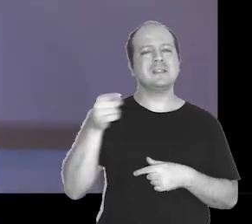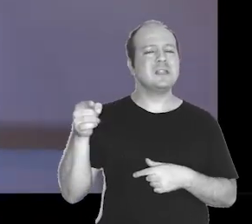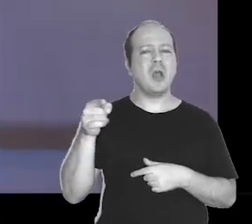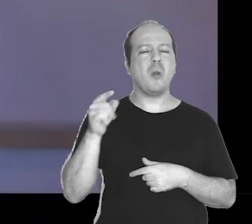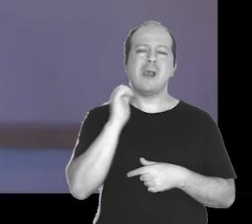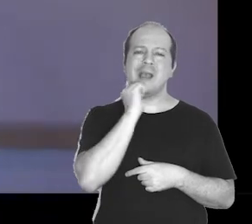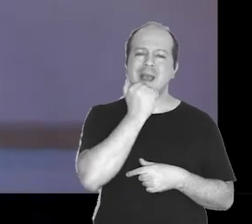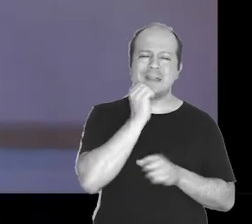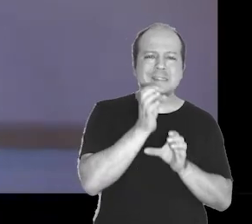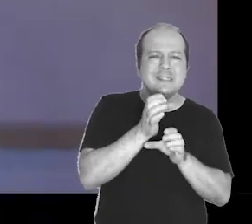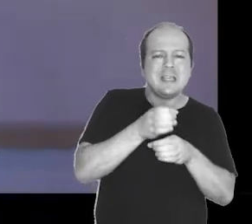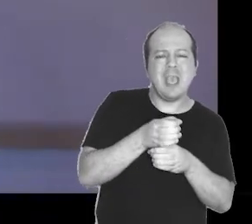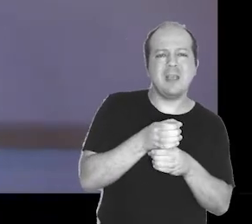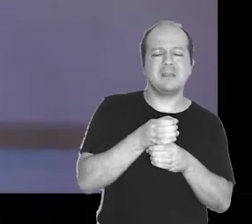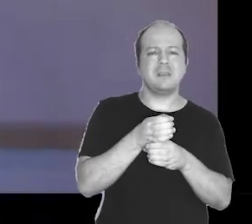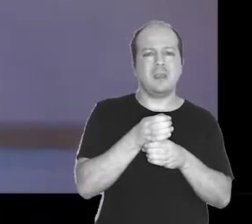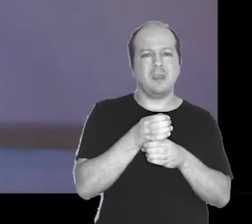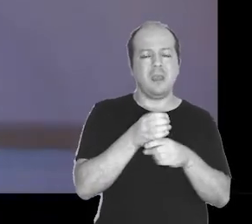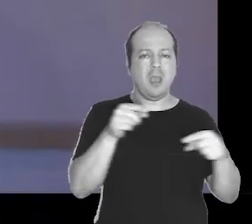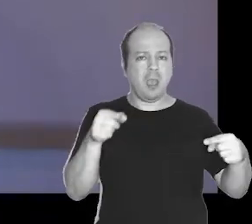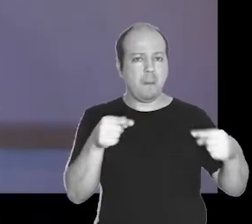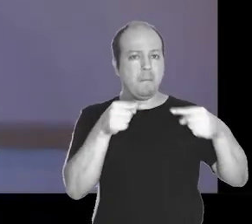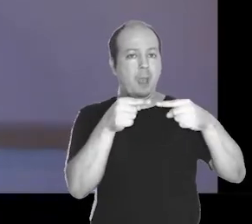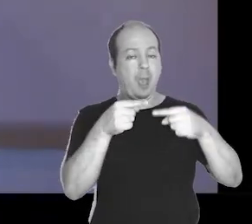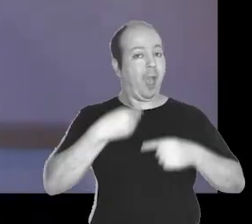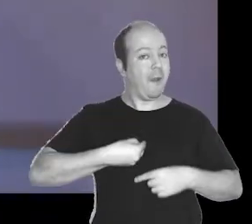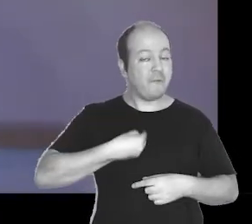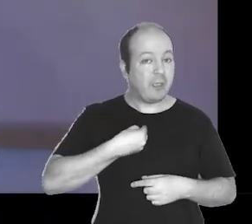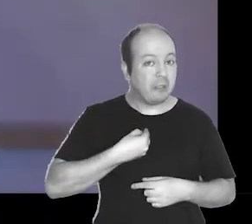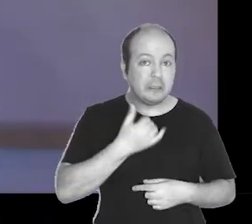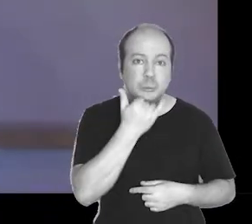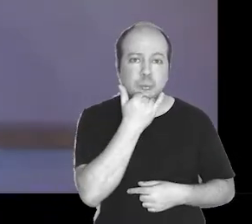ciência. E a vida não o desmente.